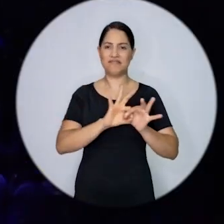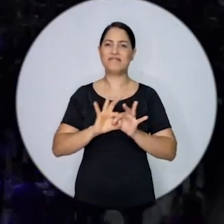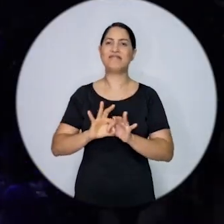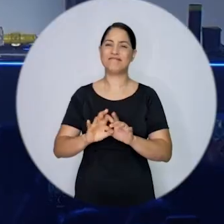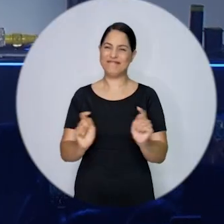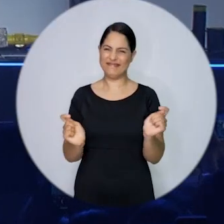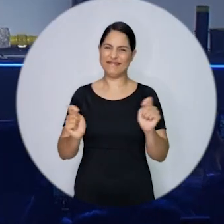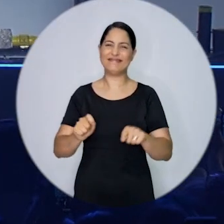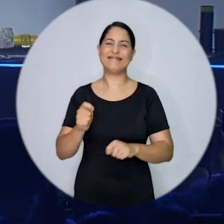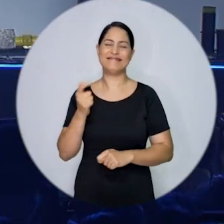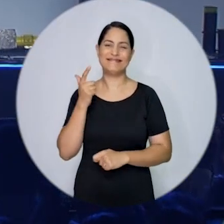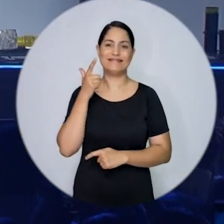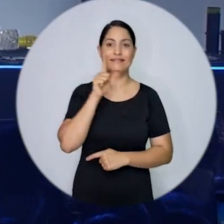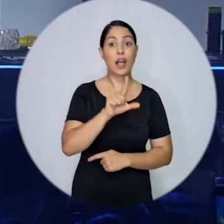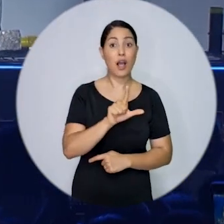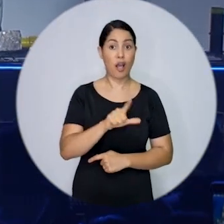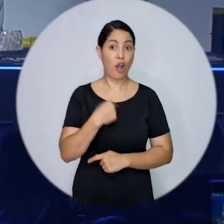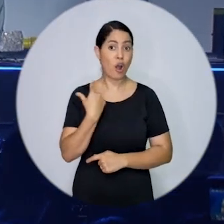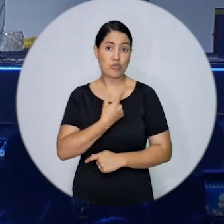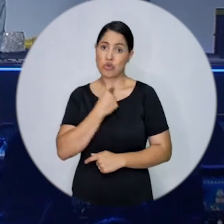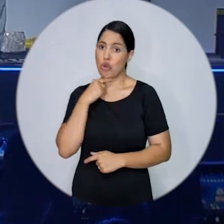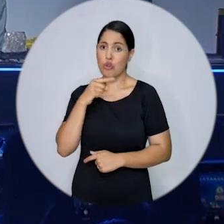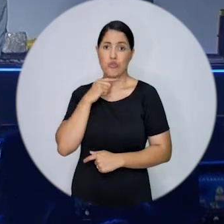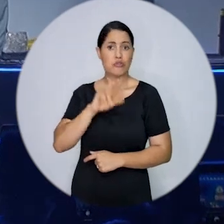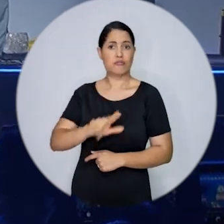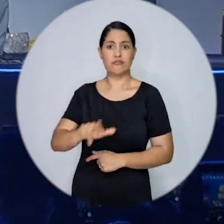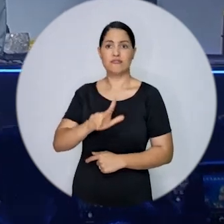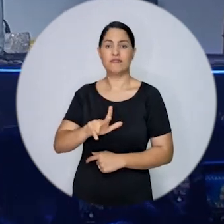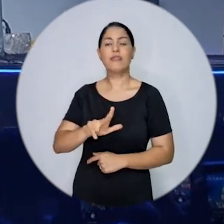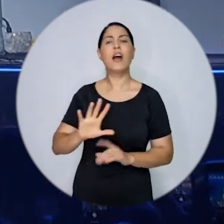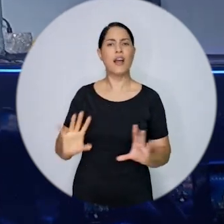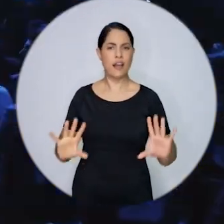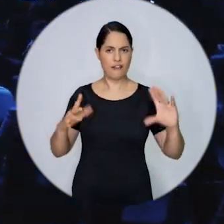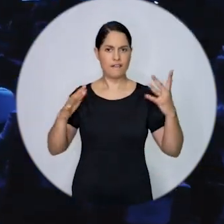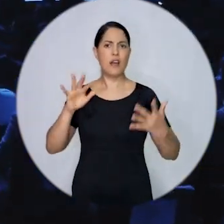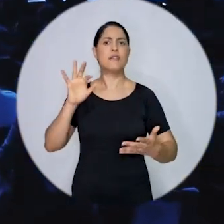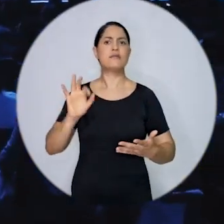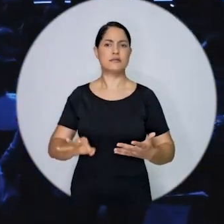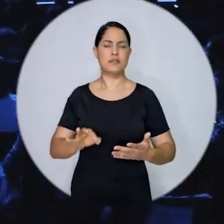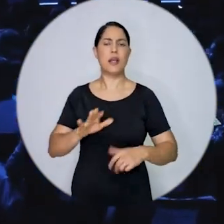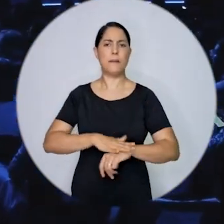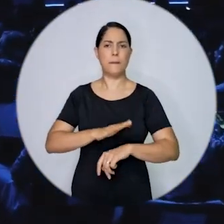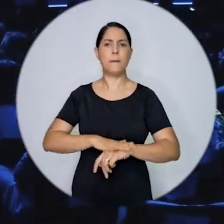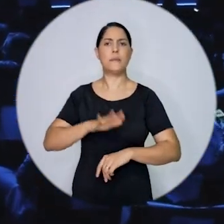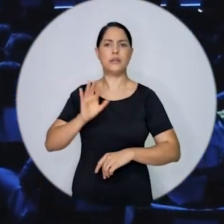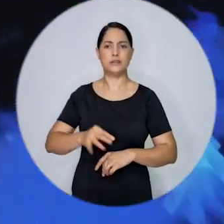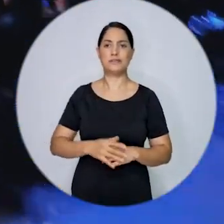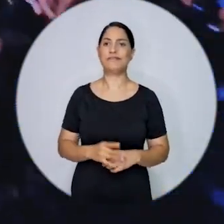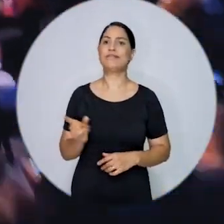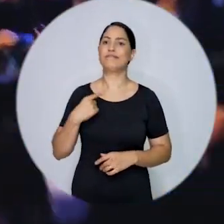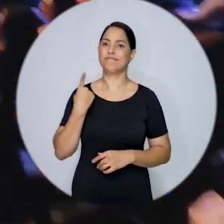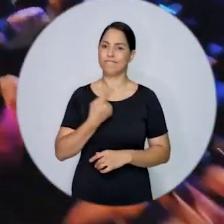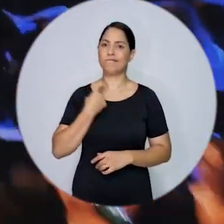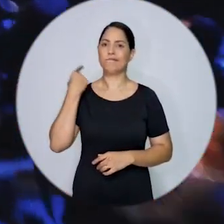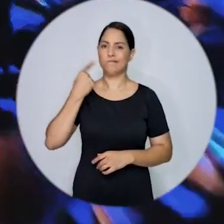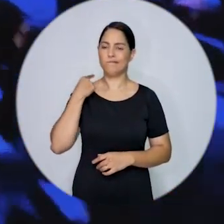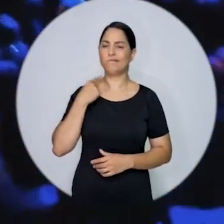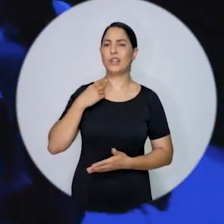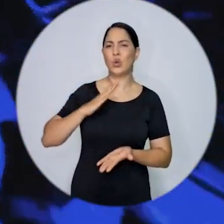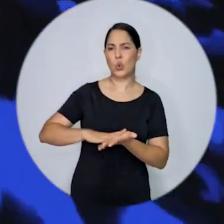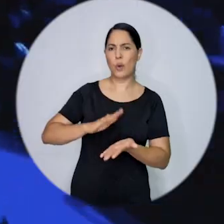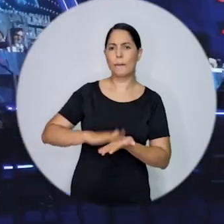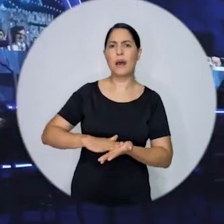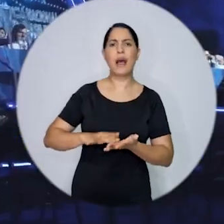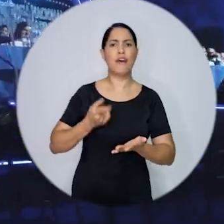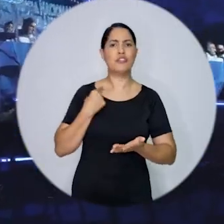união da advocacia. Sem dúvida nenhuma, esse era o evento certo no momento certo. A advocacia nos cobrava o debate dos temas que vieram